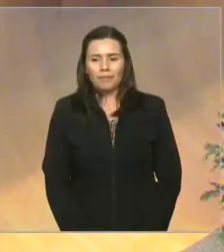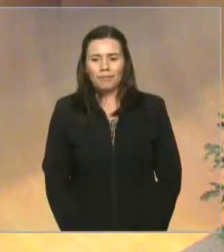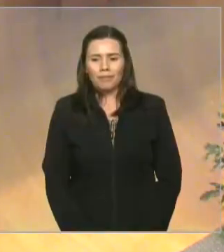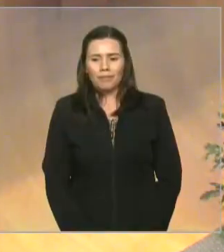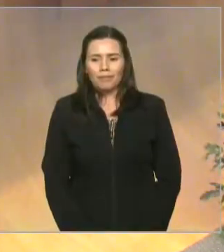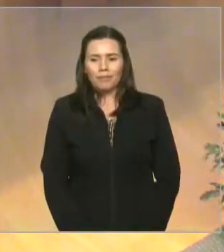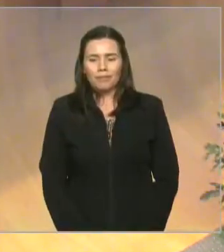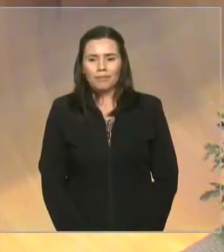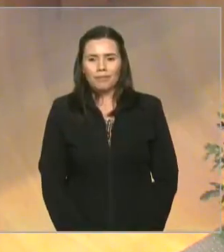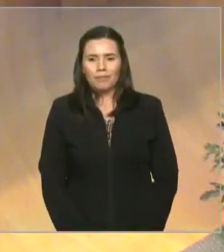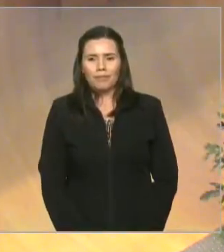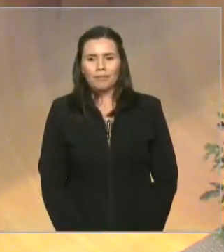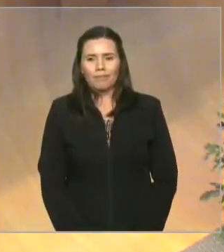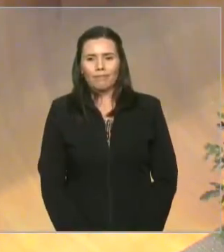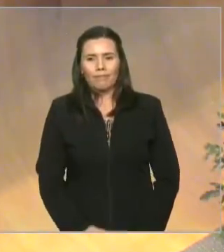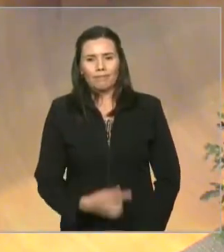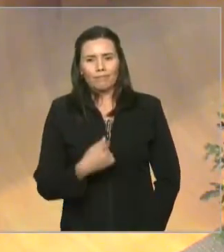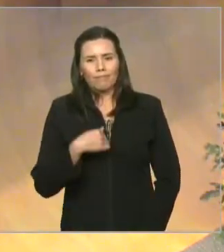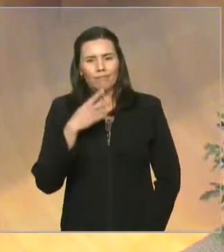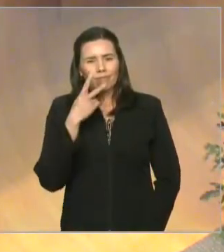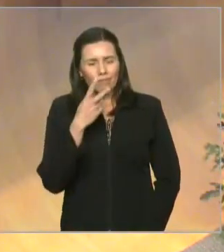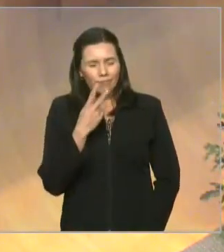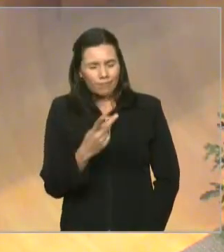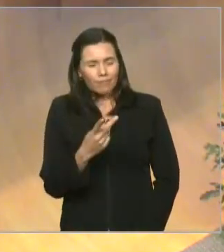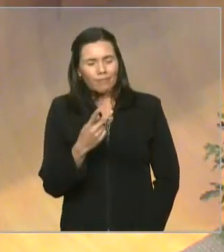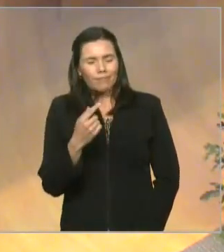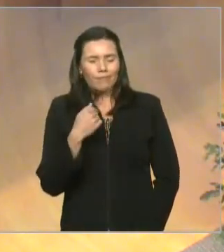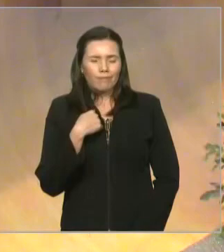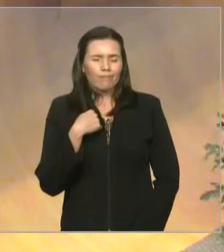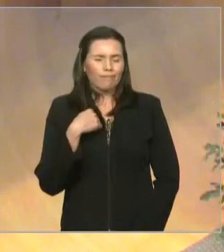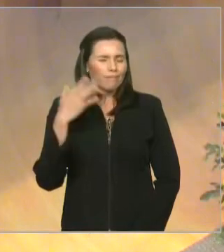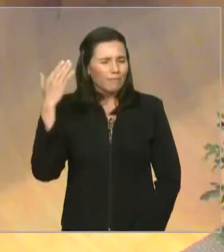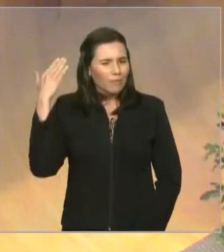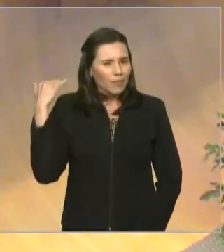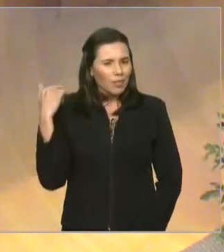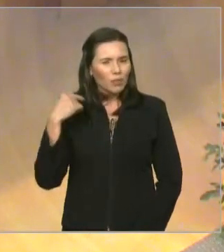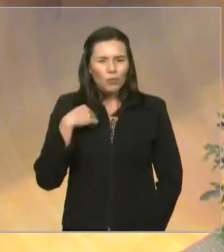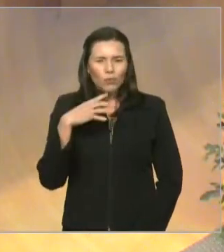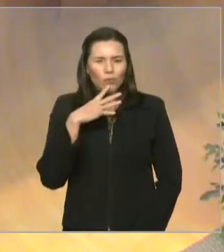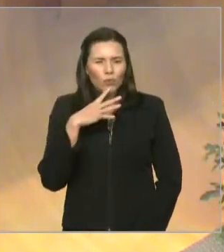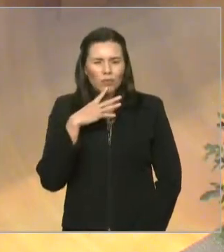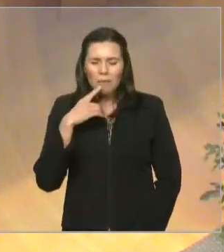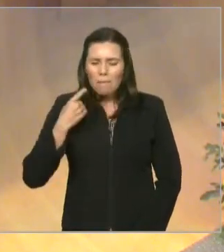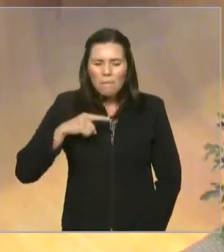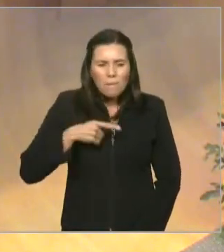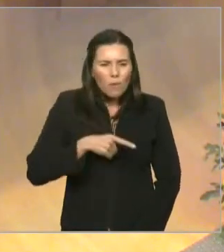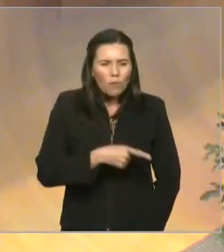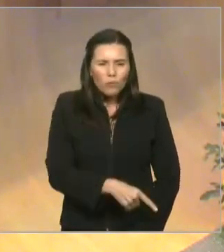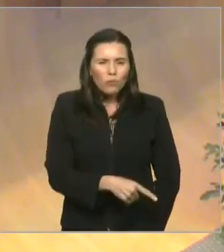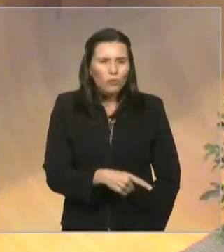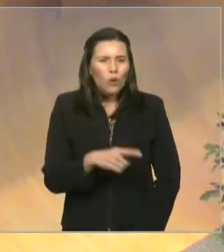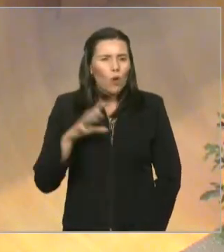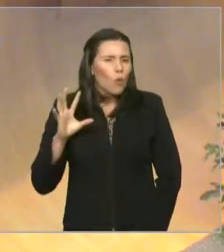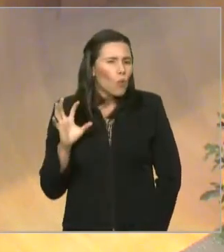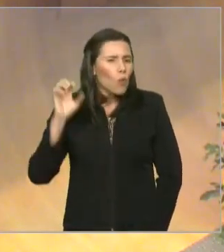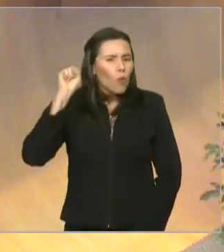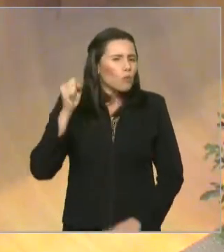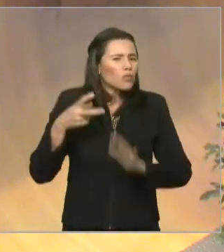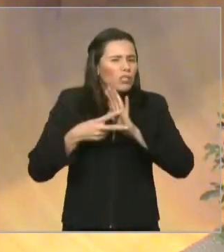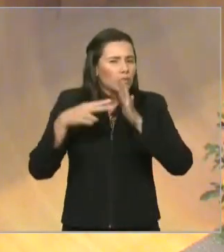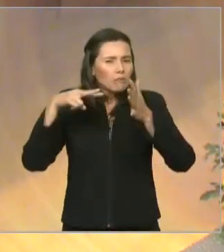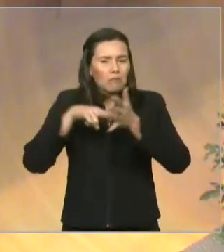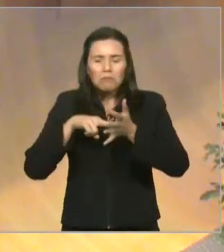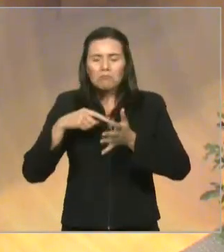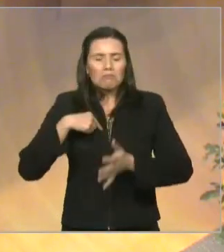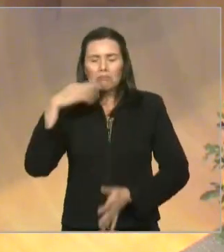Eu confesso aos senhores que, naquela época, eu não tinha assim, um conhecimento profundo, nem do que era comunismo. Eu não